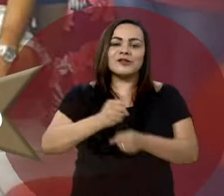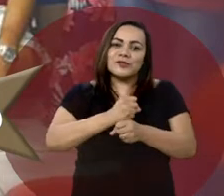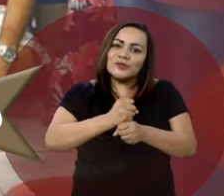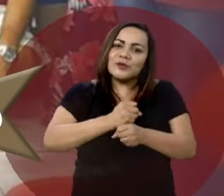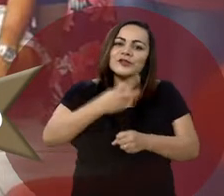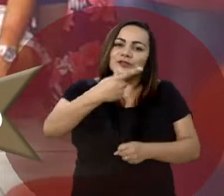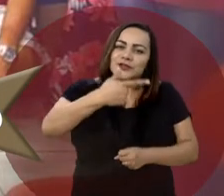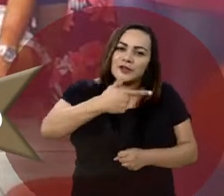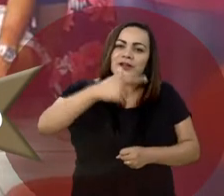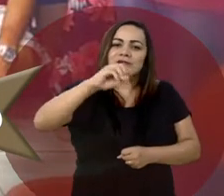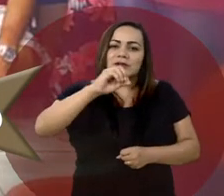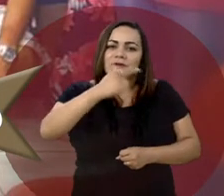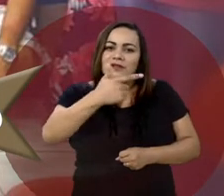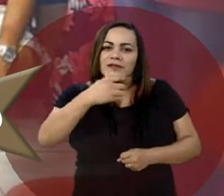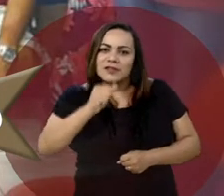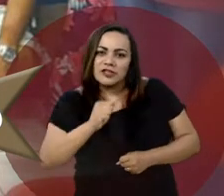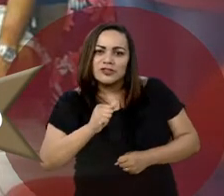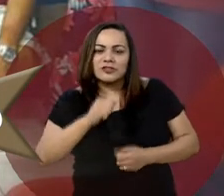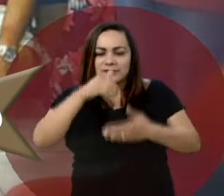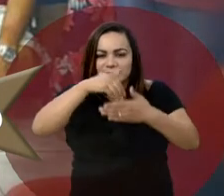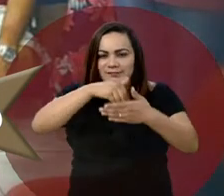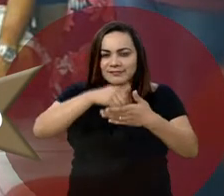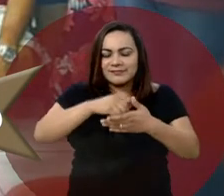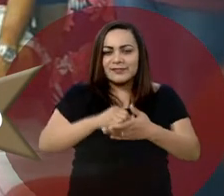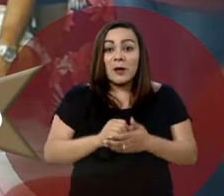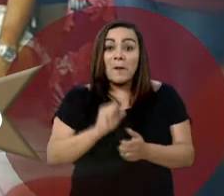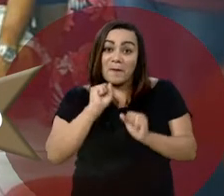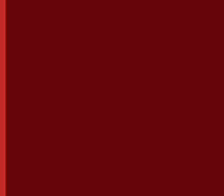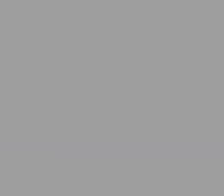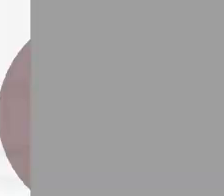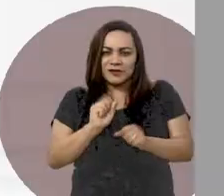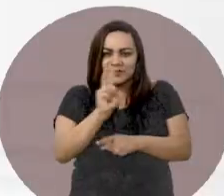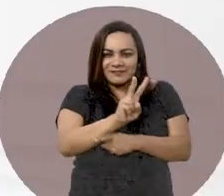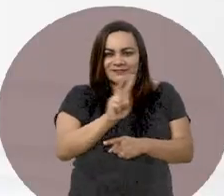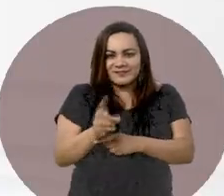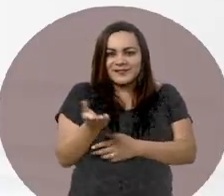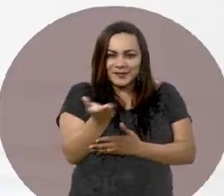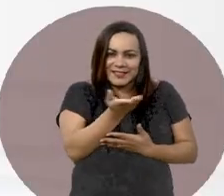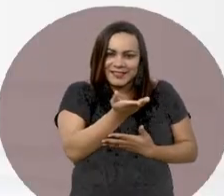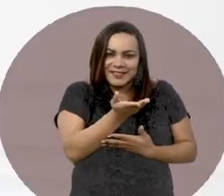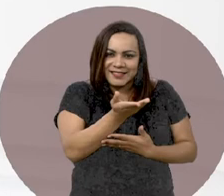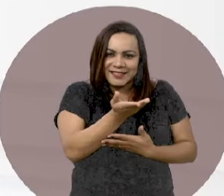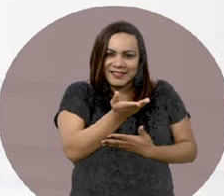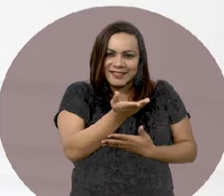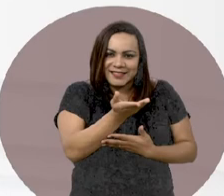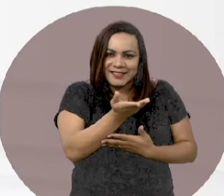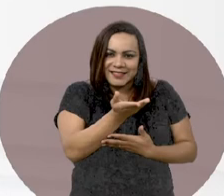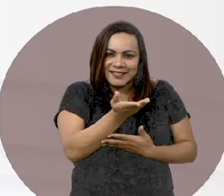cargo de prefeito nas eleições municipais deste ano. Deixa eu cuidar de